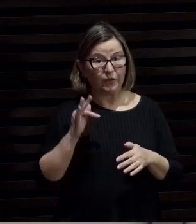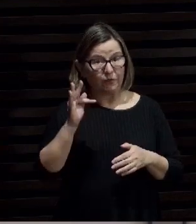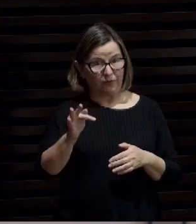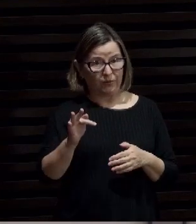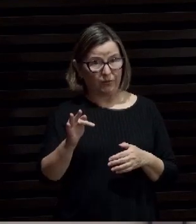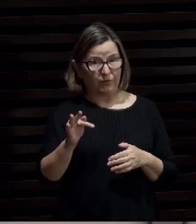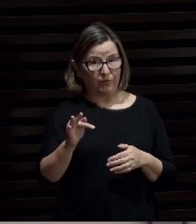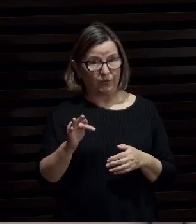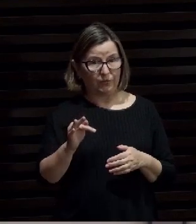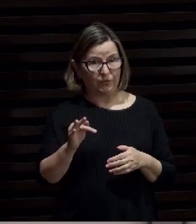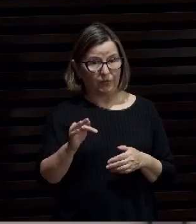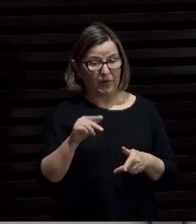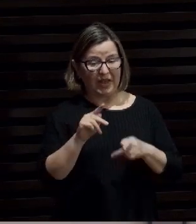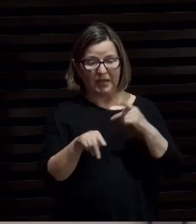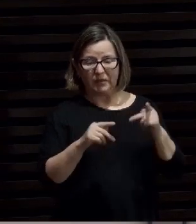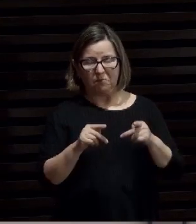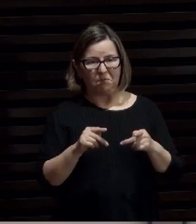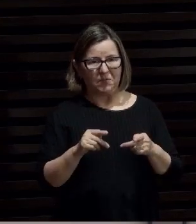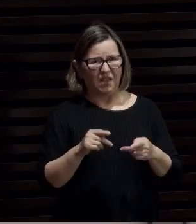sã doutrina da palavra.